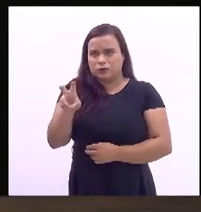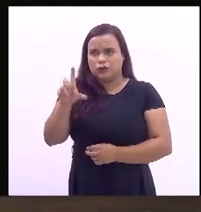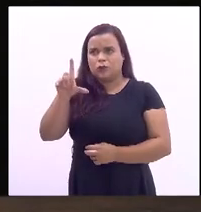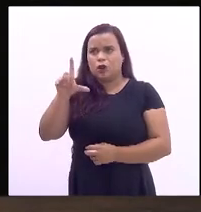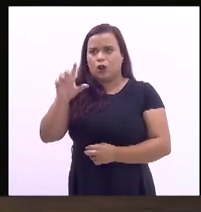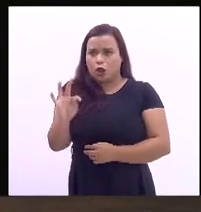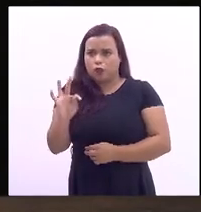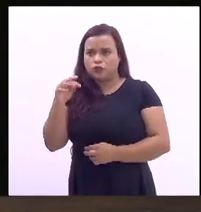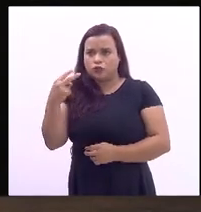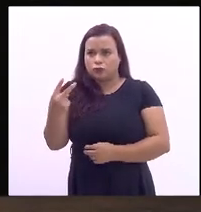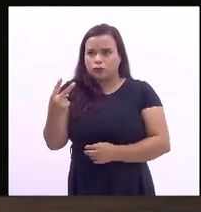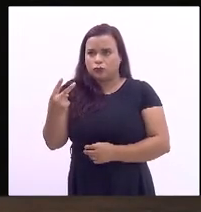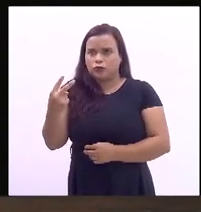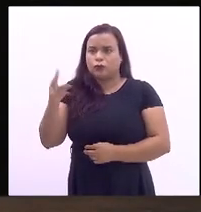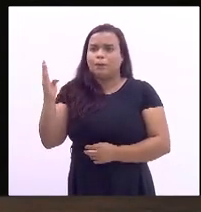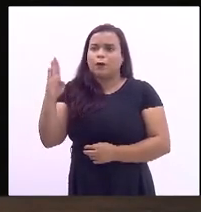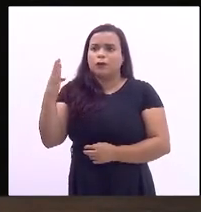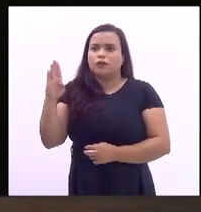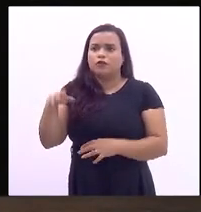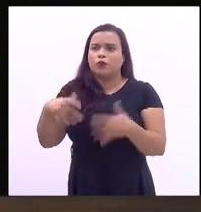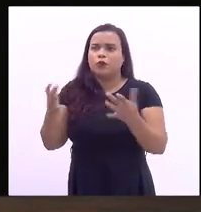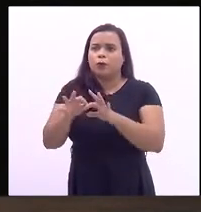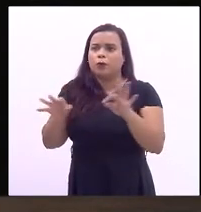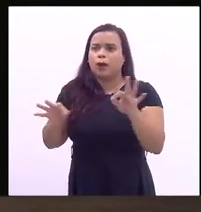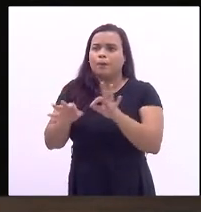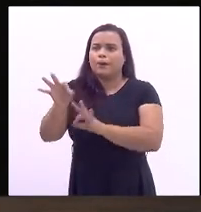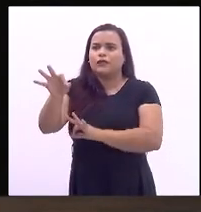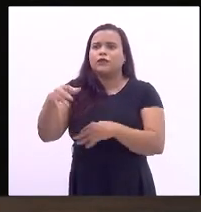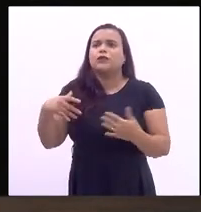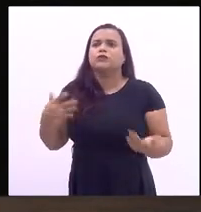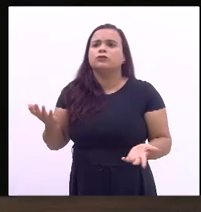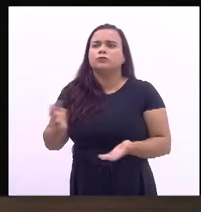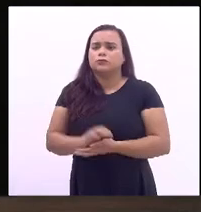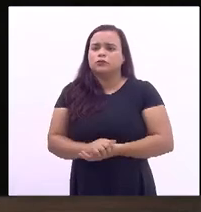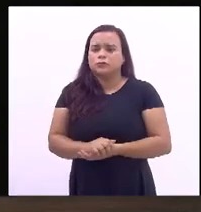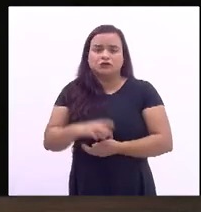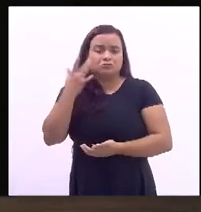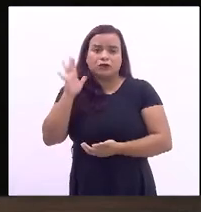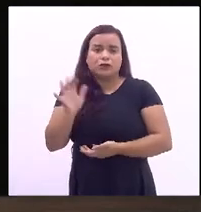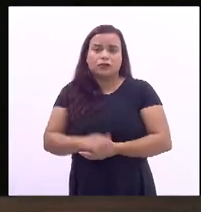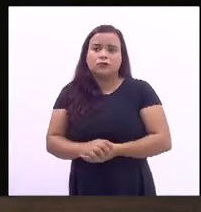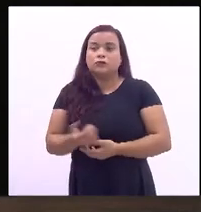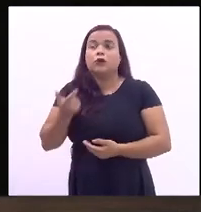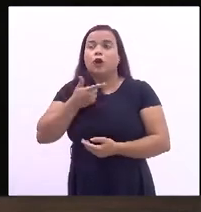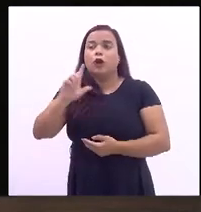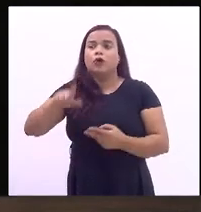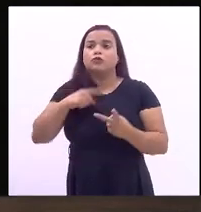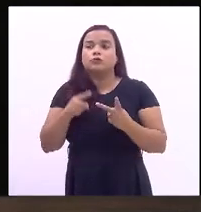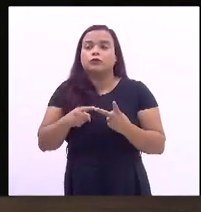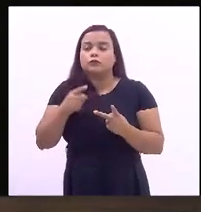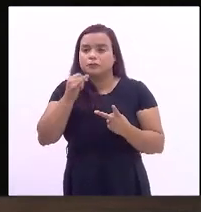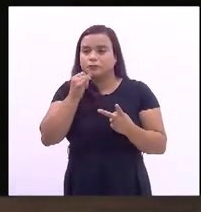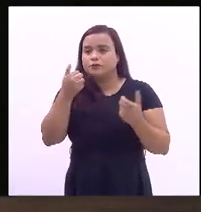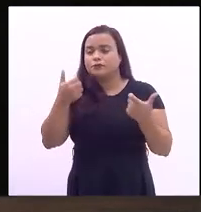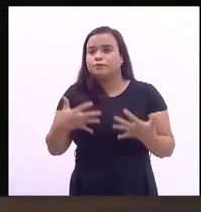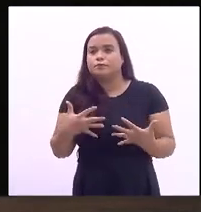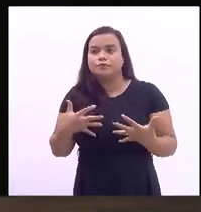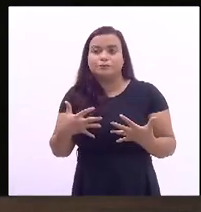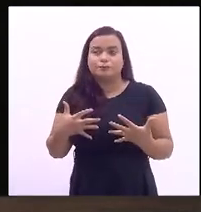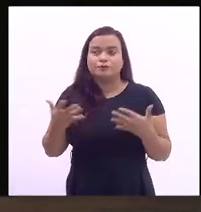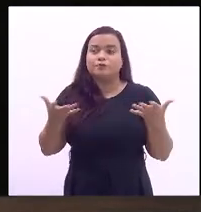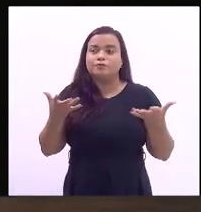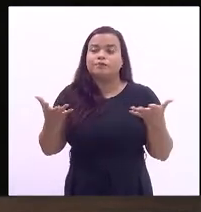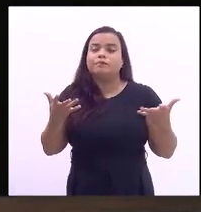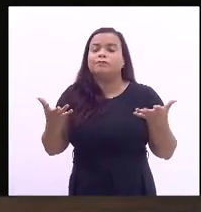Qual a metragem da Sara eu não sei qual é a metade da sala coloca um outro aqui você tá aqui um outro exemplo aqui